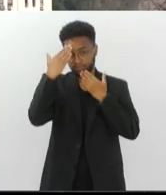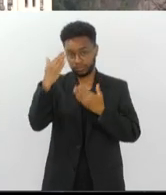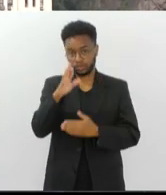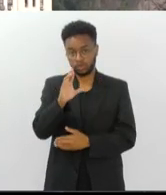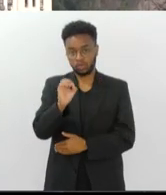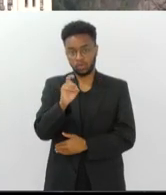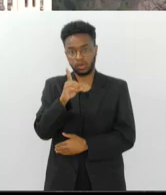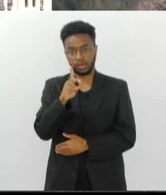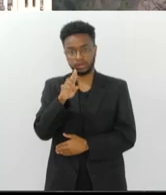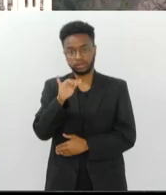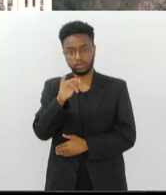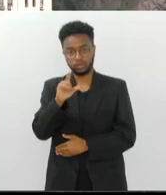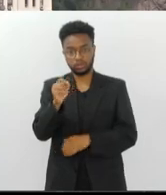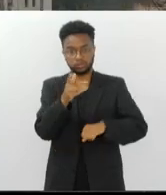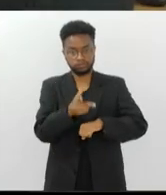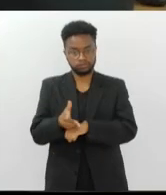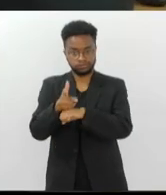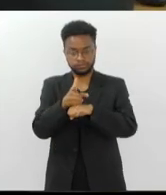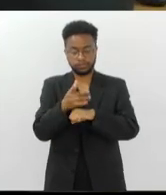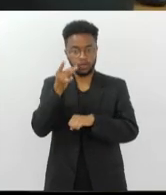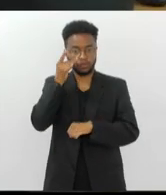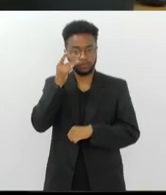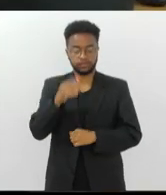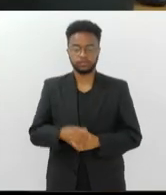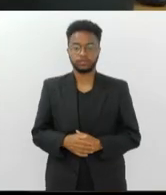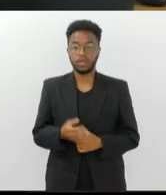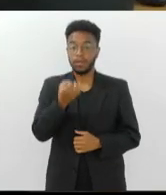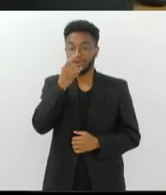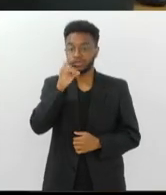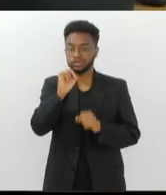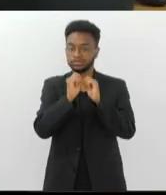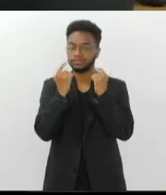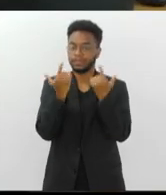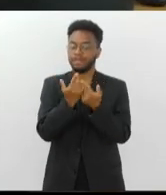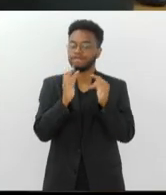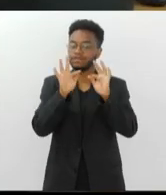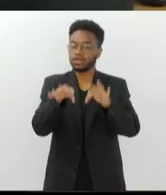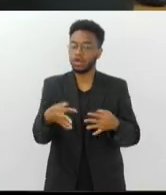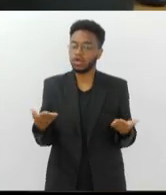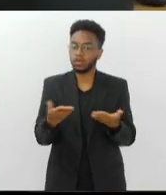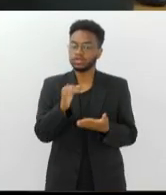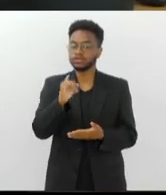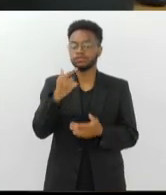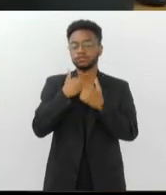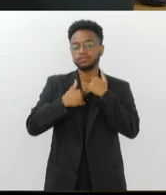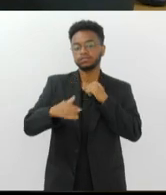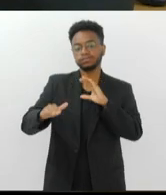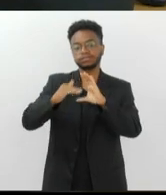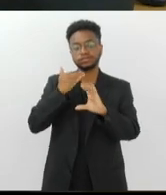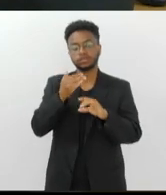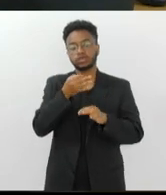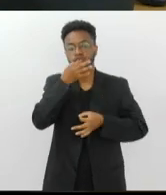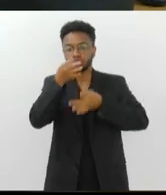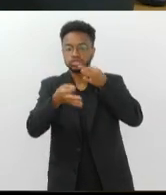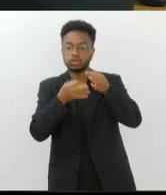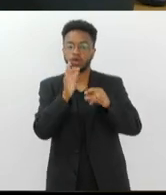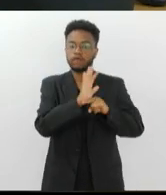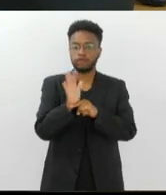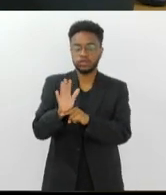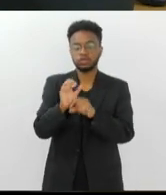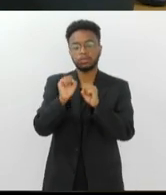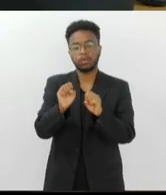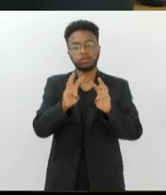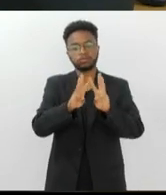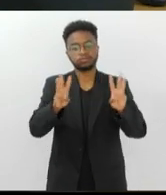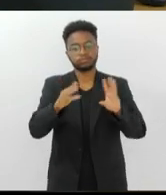Rodrigo Melo, pelas imagens ao vivo. O Bom Dia Alerj termina aqui. Se você quiser enviar sugestões ou vídeos aí da sua cidade, é só